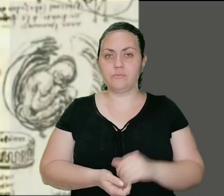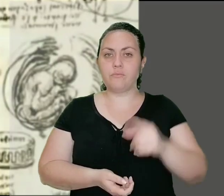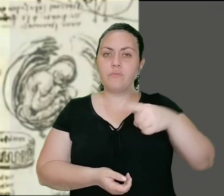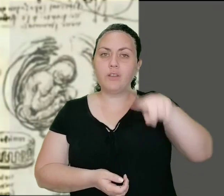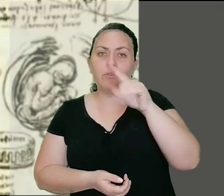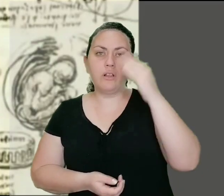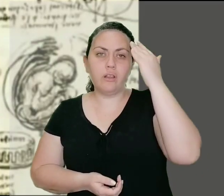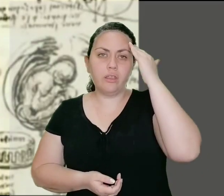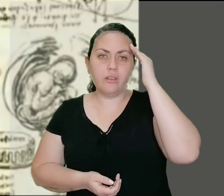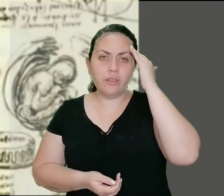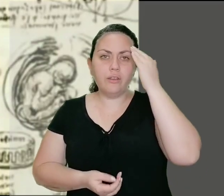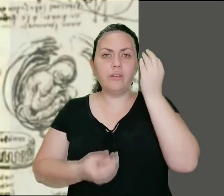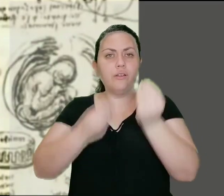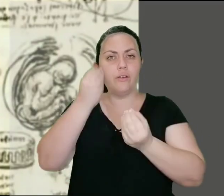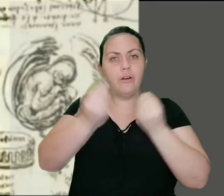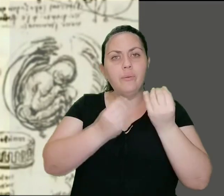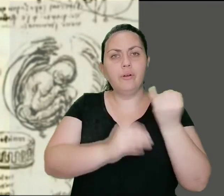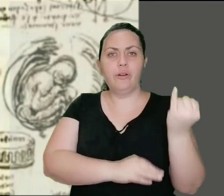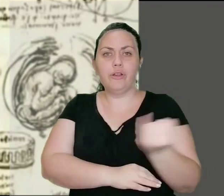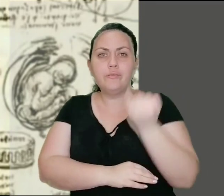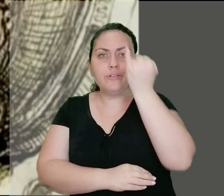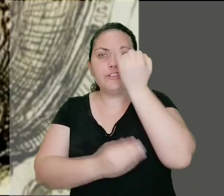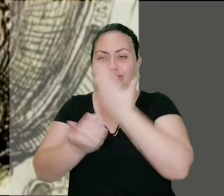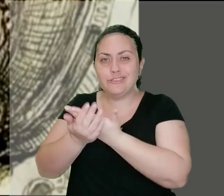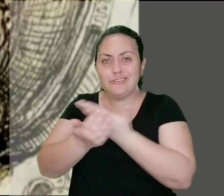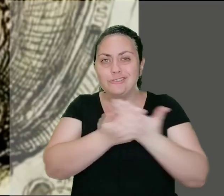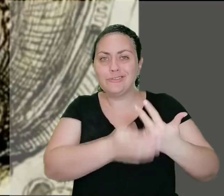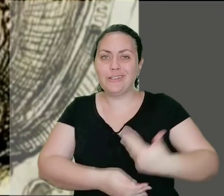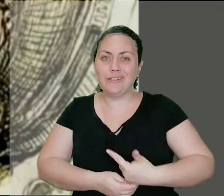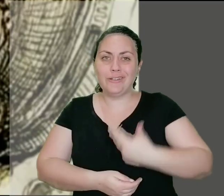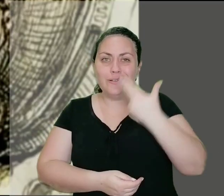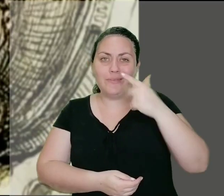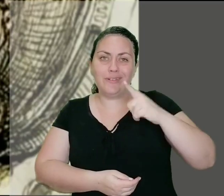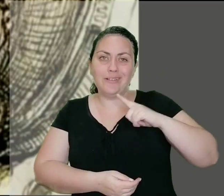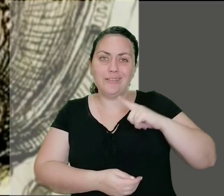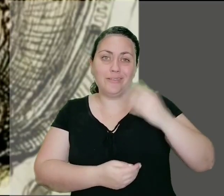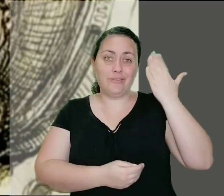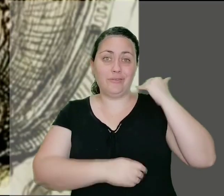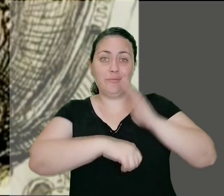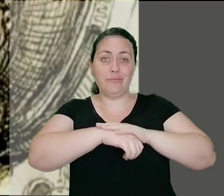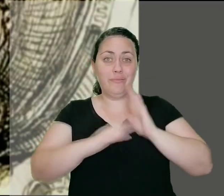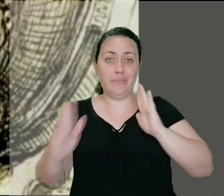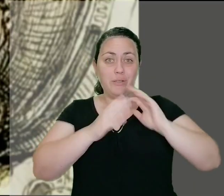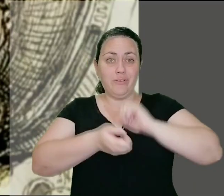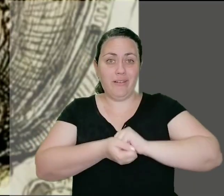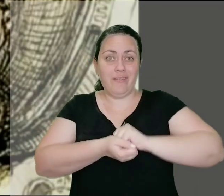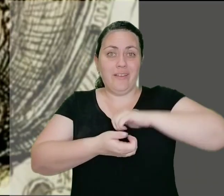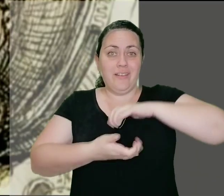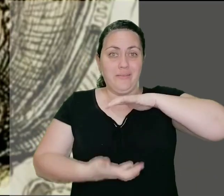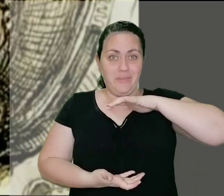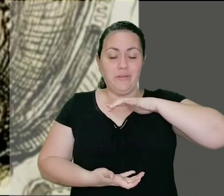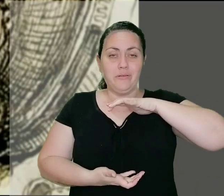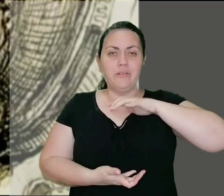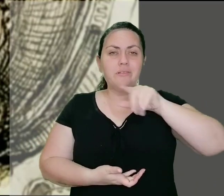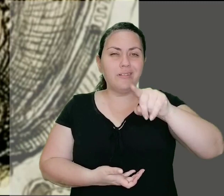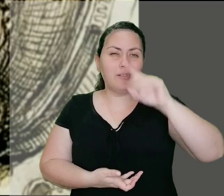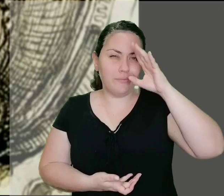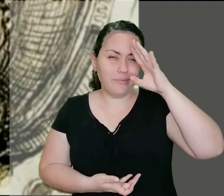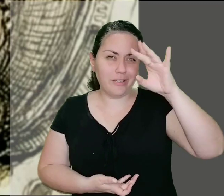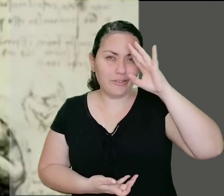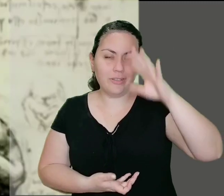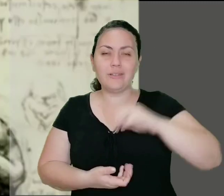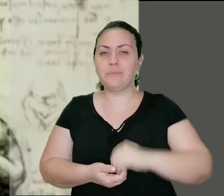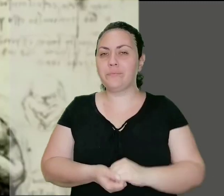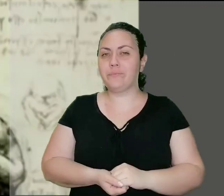Para entender as implicações e a importância dos estudos anatômicos realizados durante o Renascimento, basta imaginar